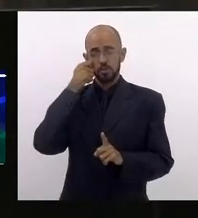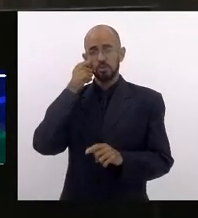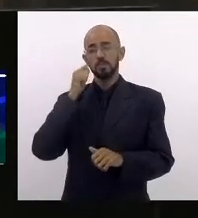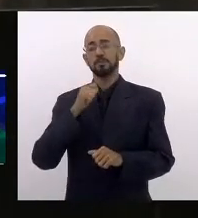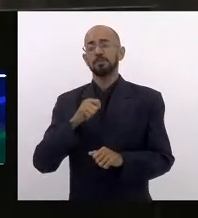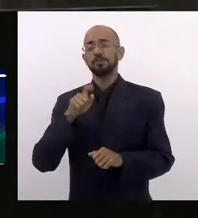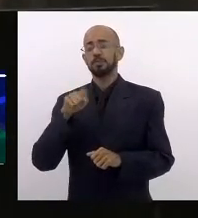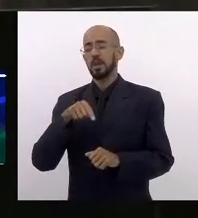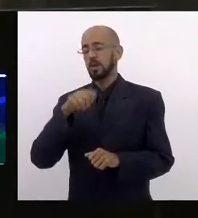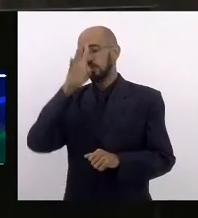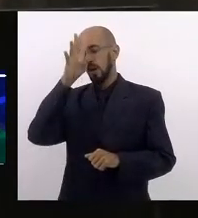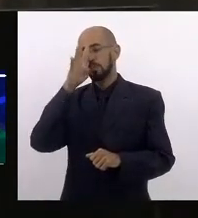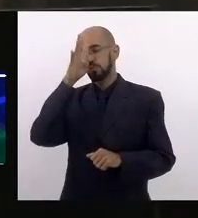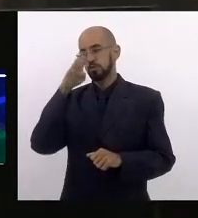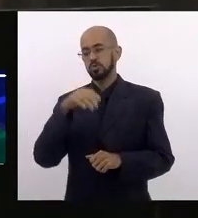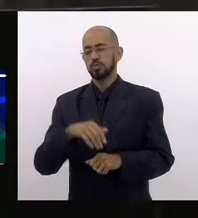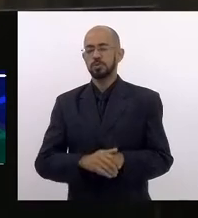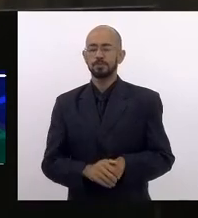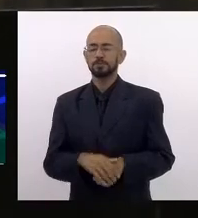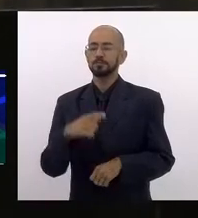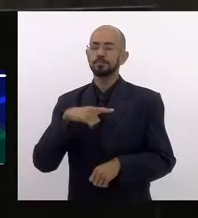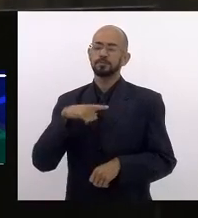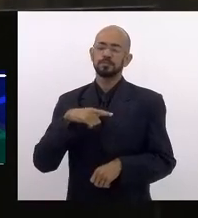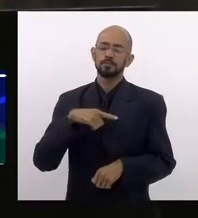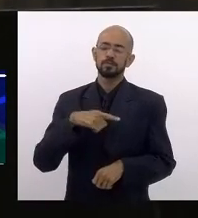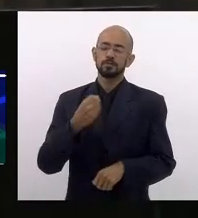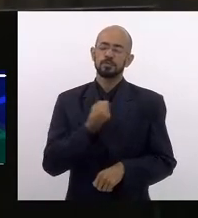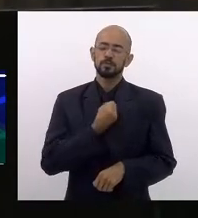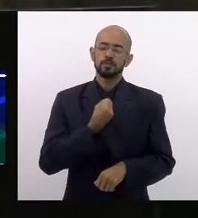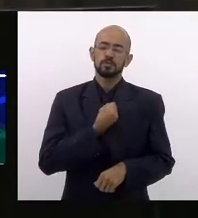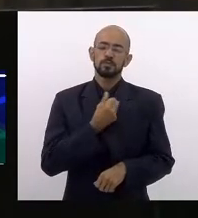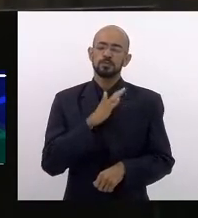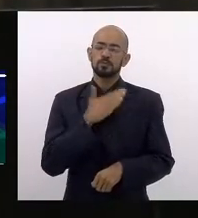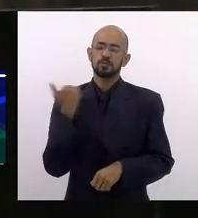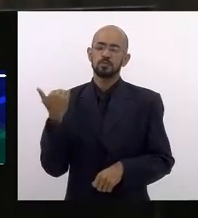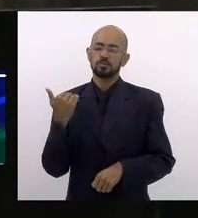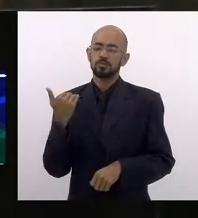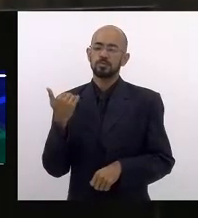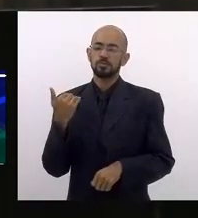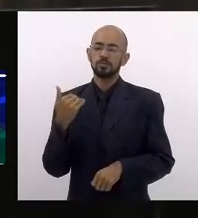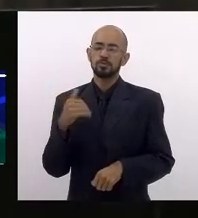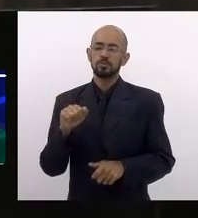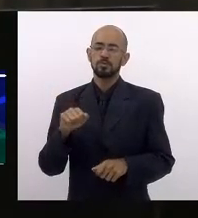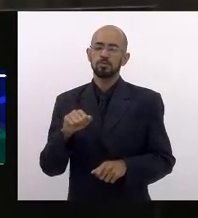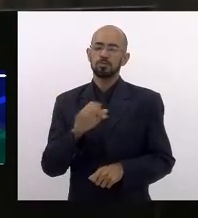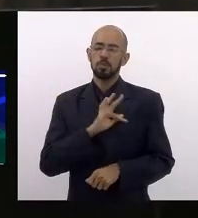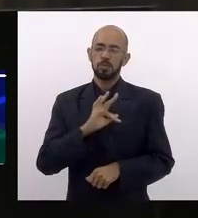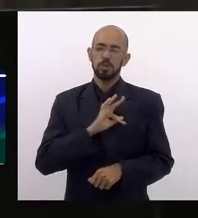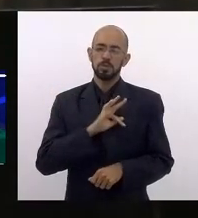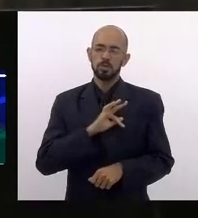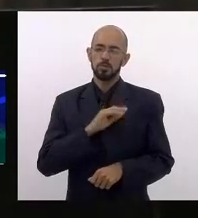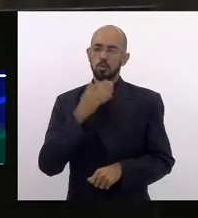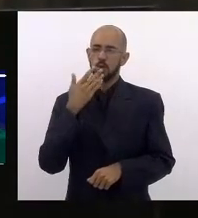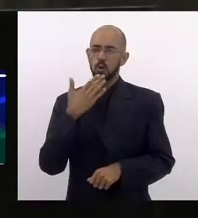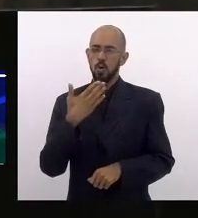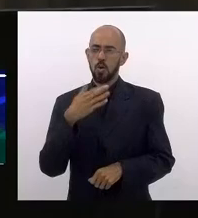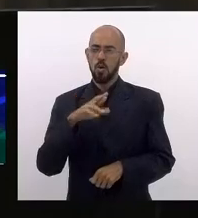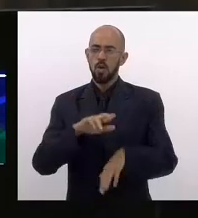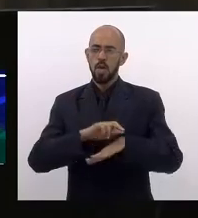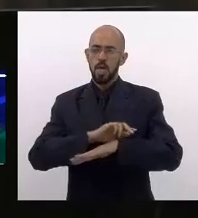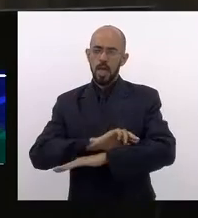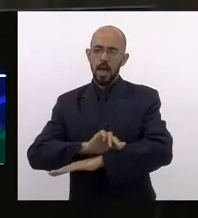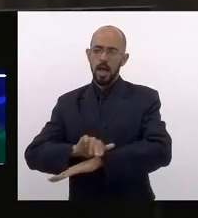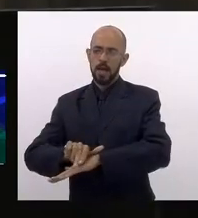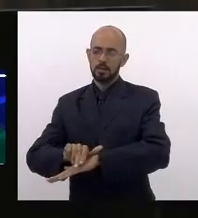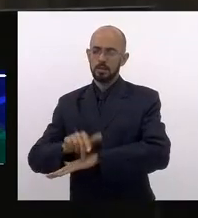é absurdo. A gente teve o número de mortes por agentes do Estado por cor e raça em